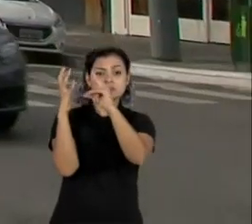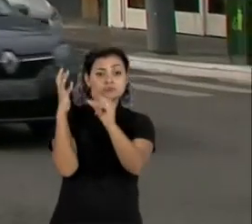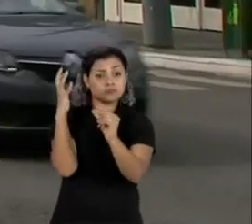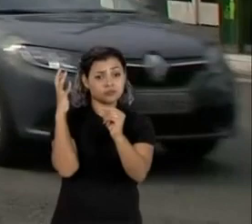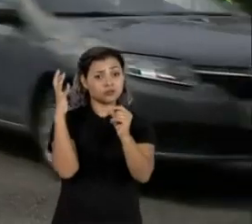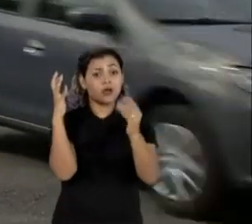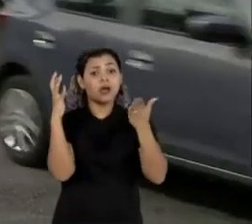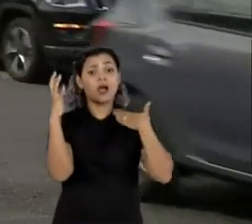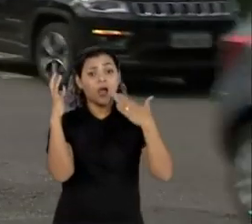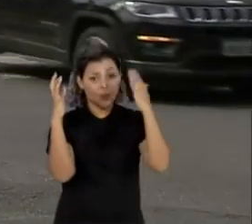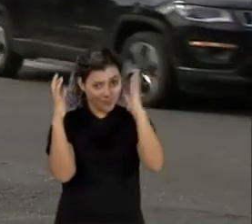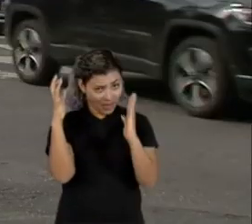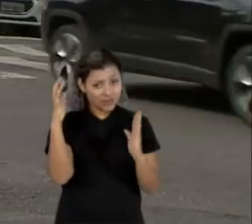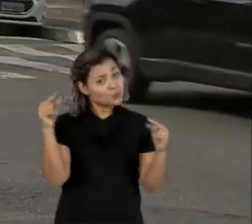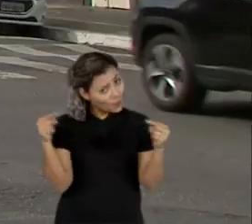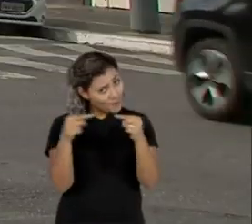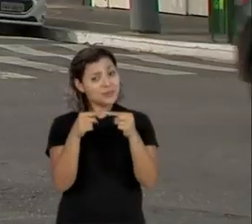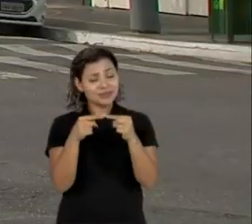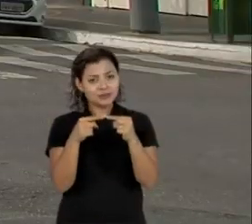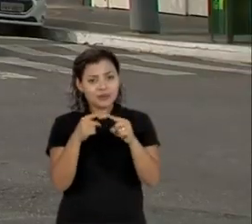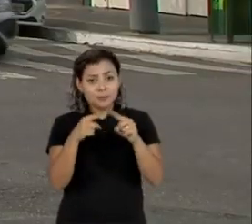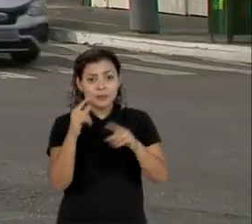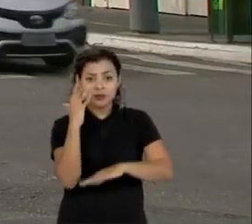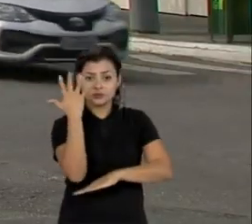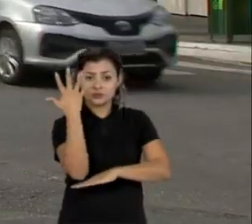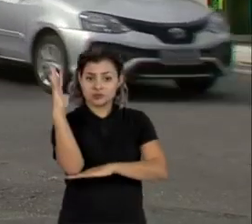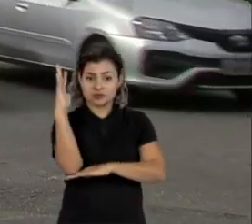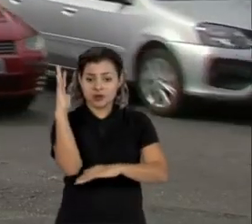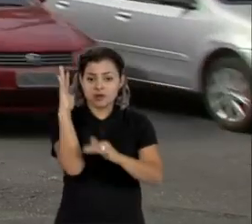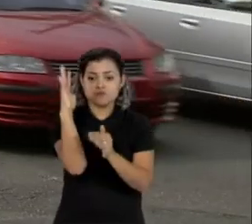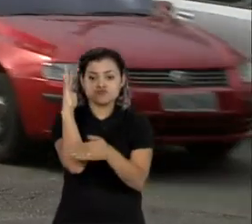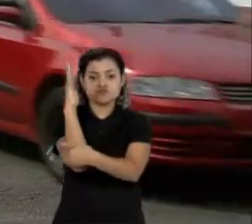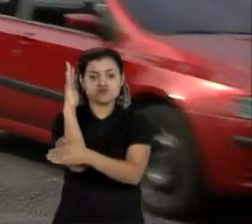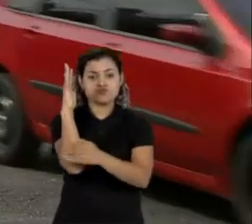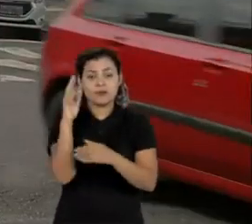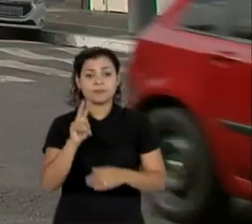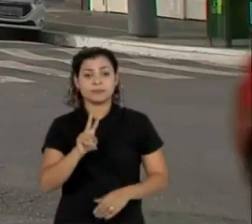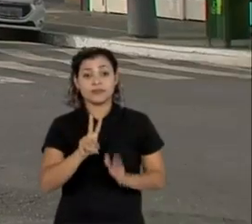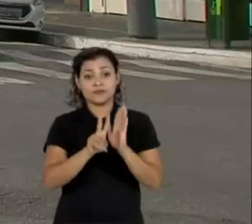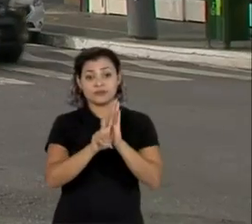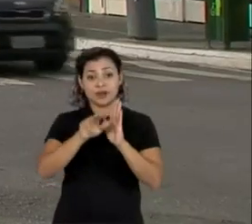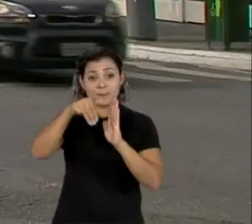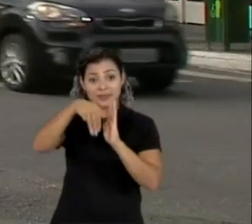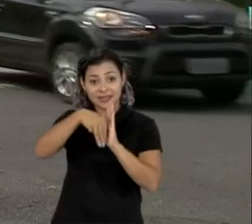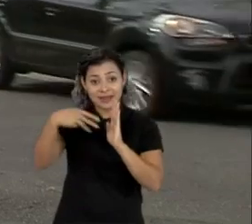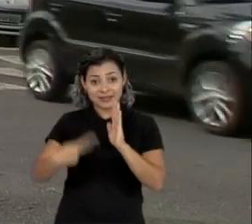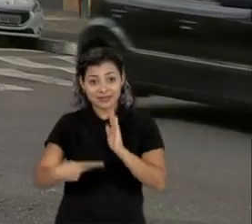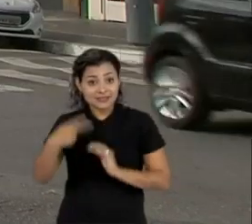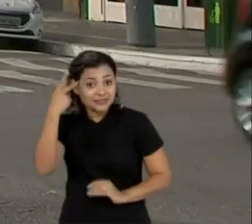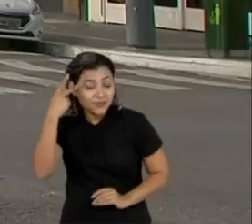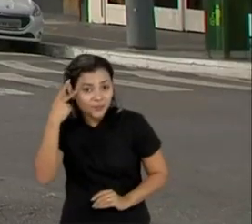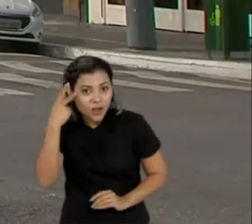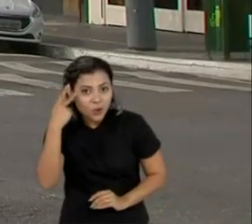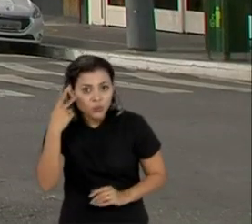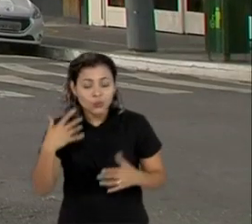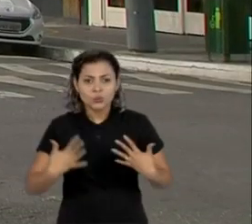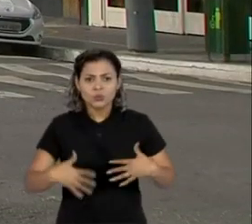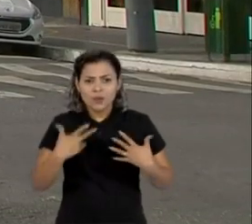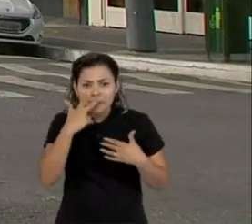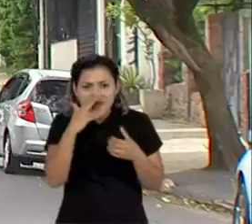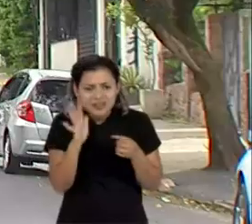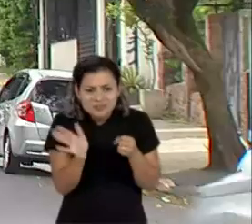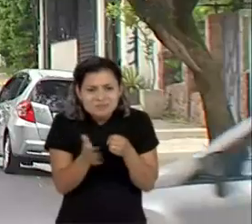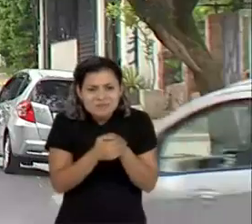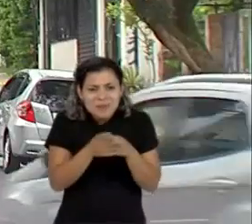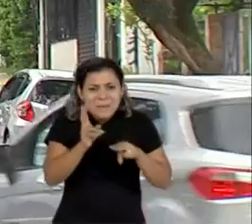ao clima brasileiro, mas nesta esquina da Vila Madalena, zona oeste de São Paulo, parece